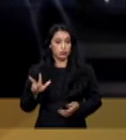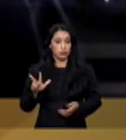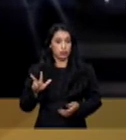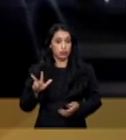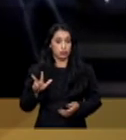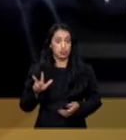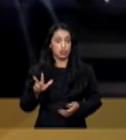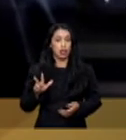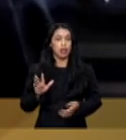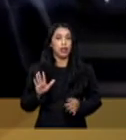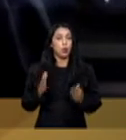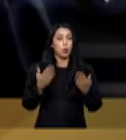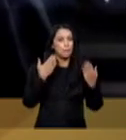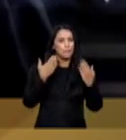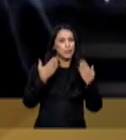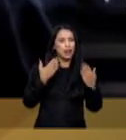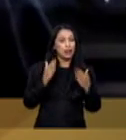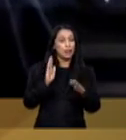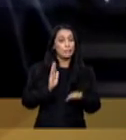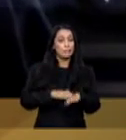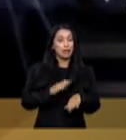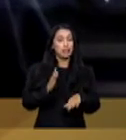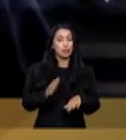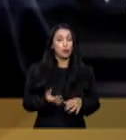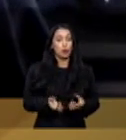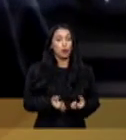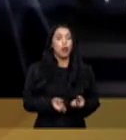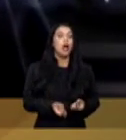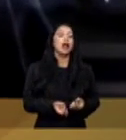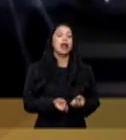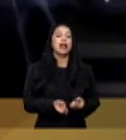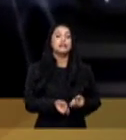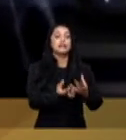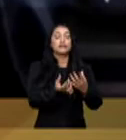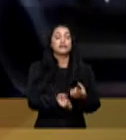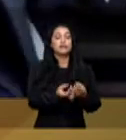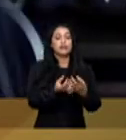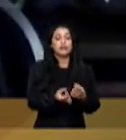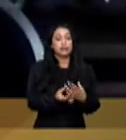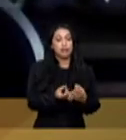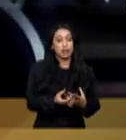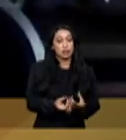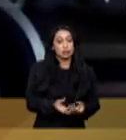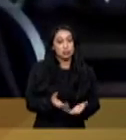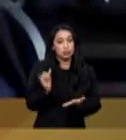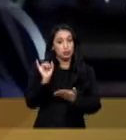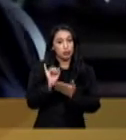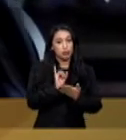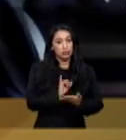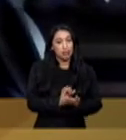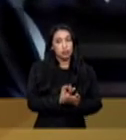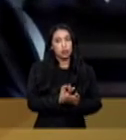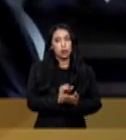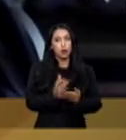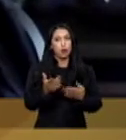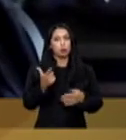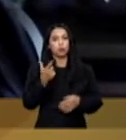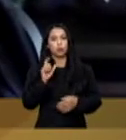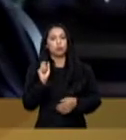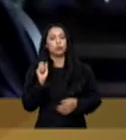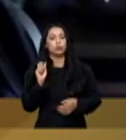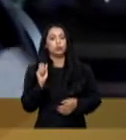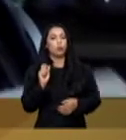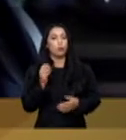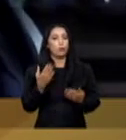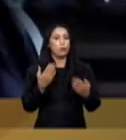mais equiparável ao contrabando do que ao tráfico de drogas. E a pena para